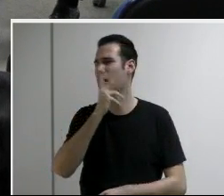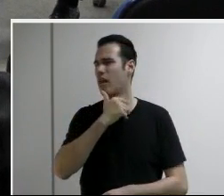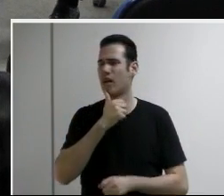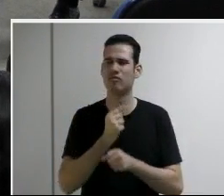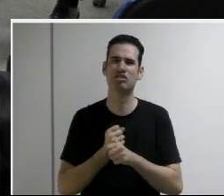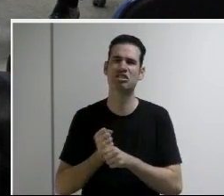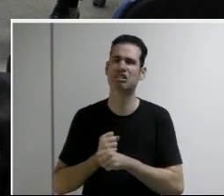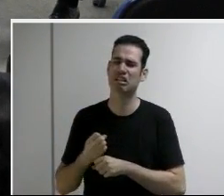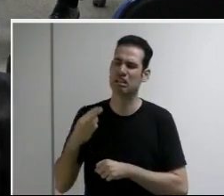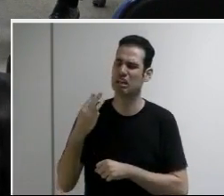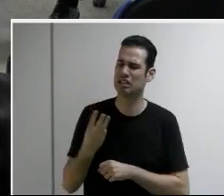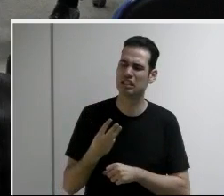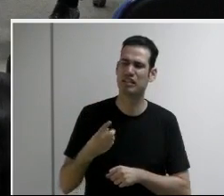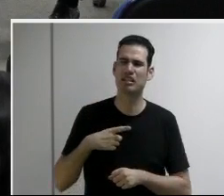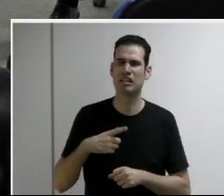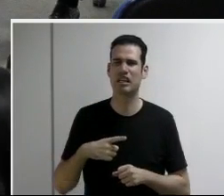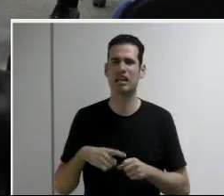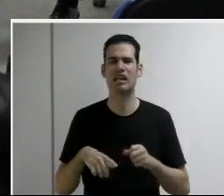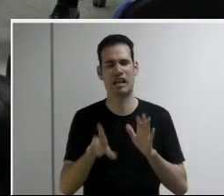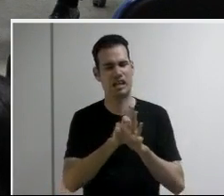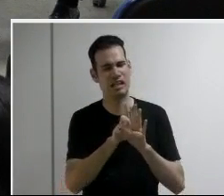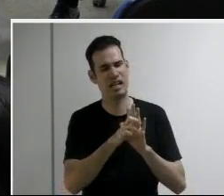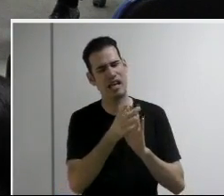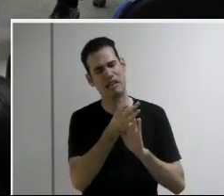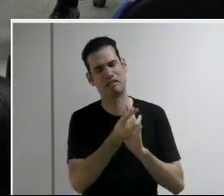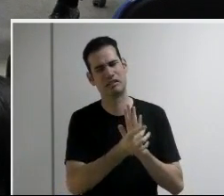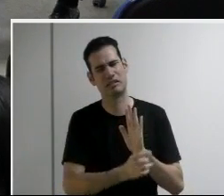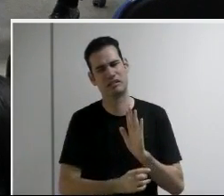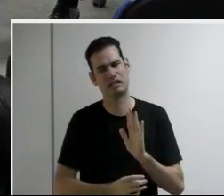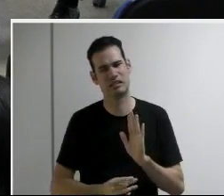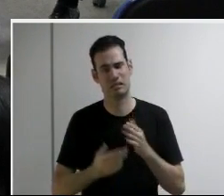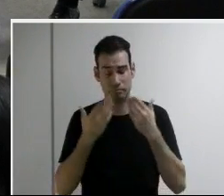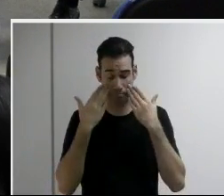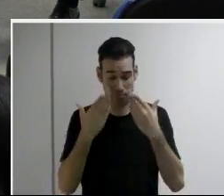as cláusulas corporativas reconhecidas.